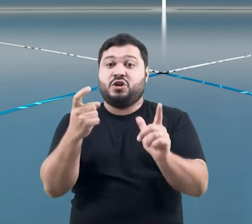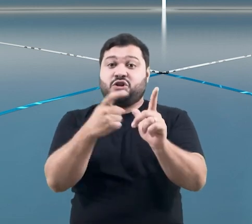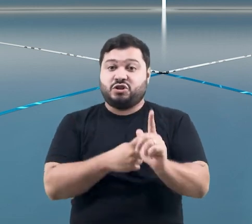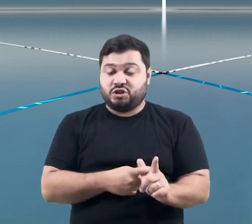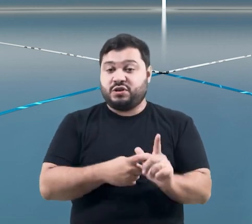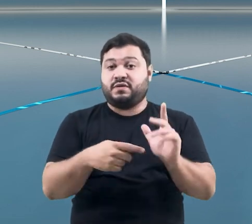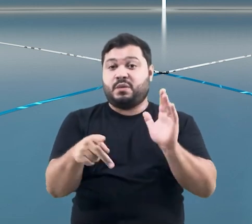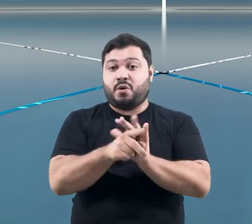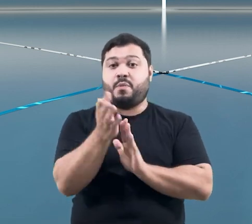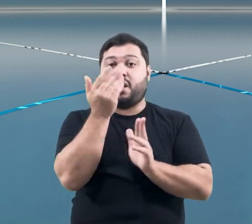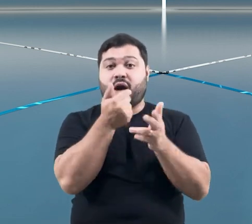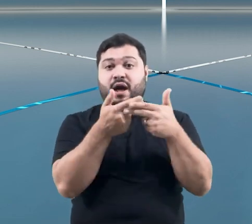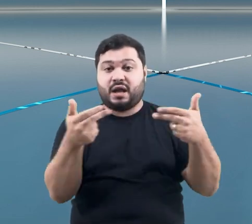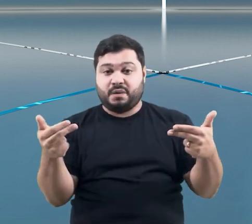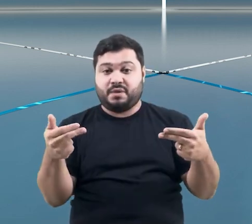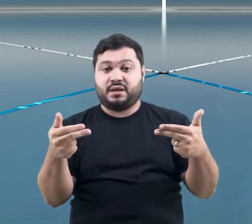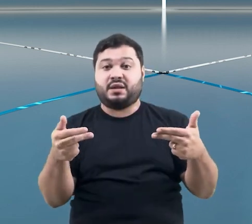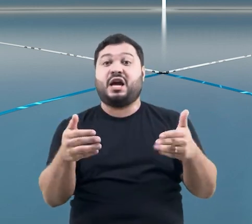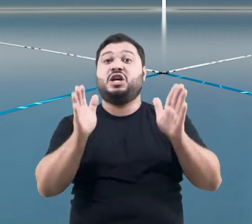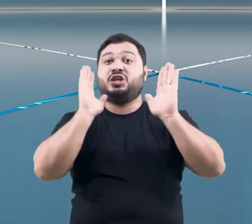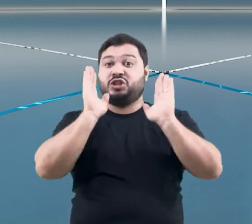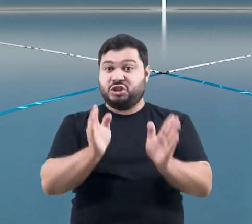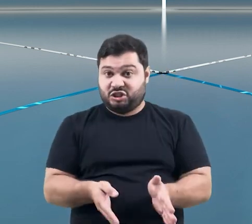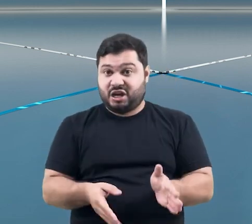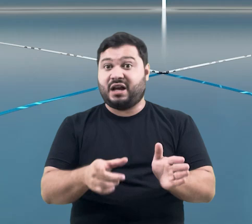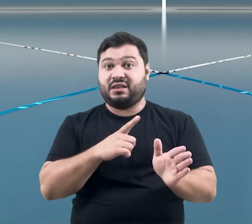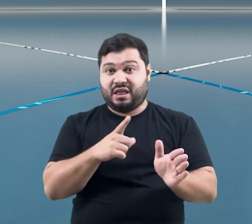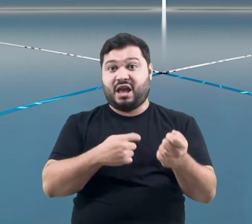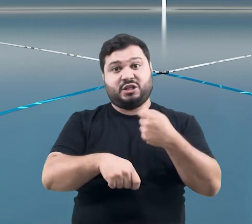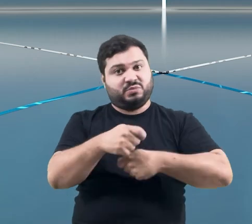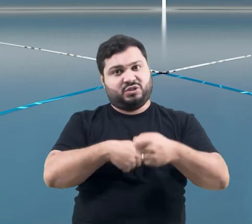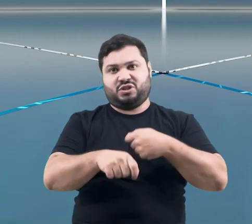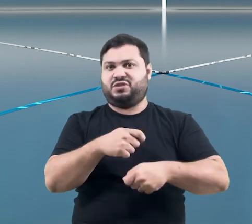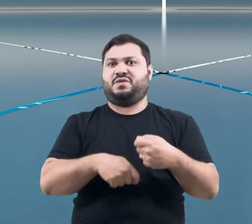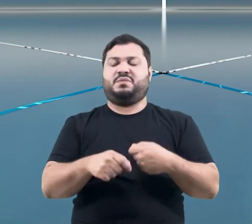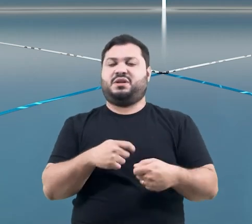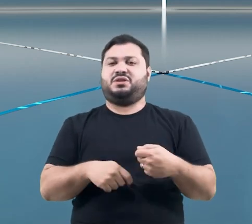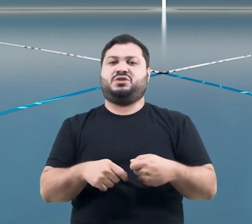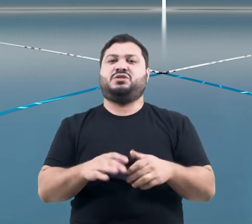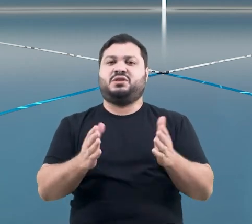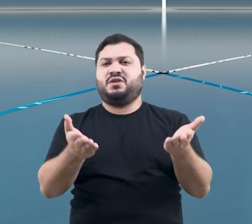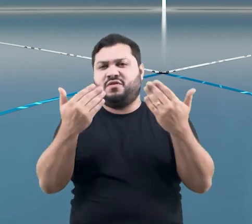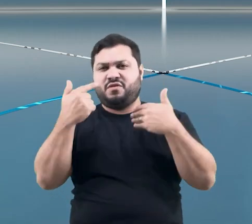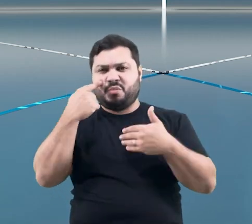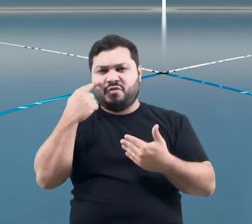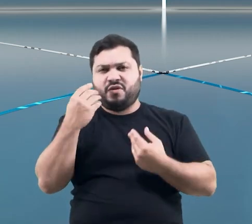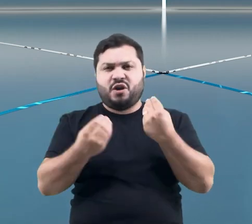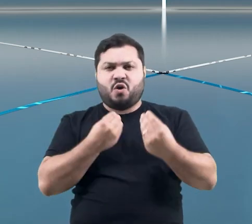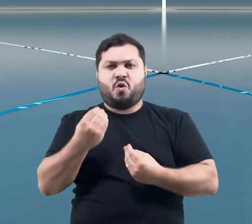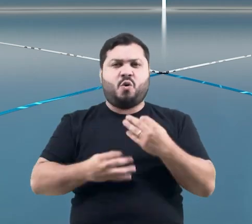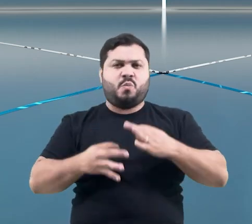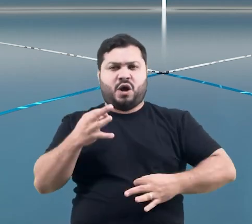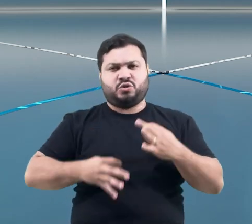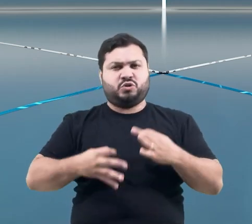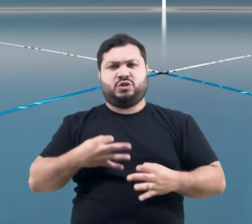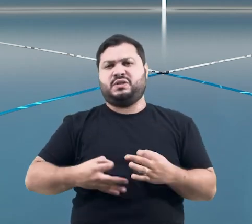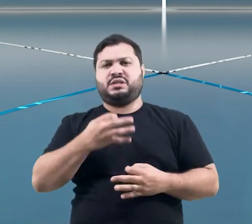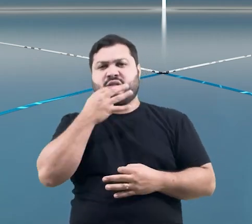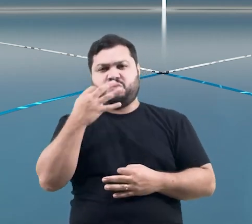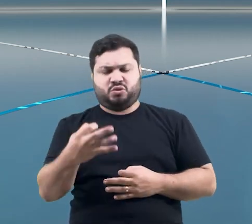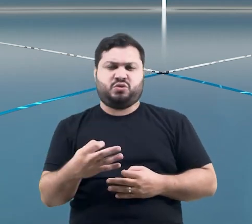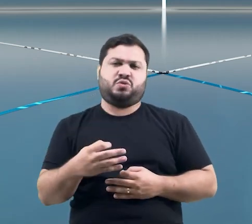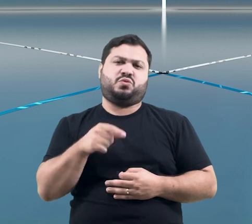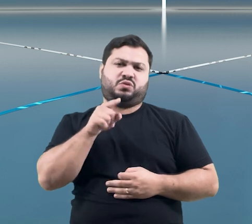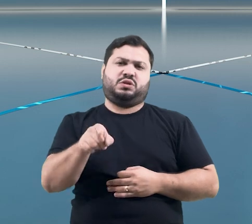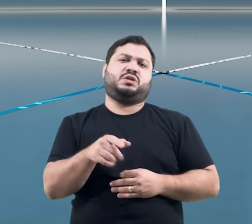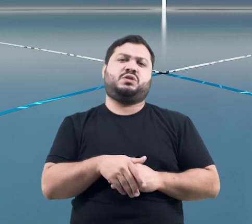servidor de dívidas de natureza alimentar já reconhecidas administrativamente. Vamos ver como a Justiça